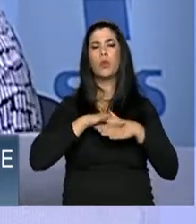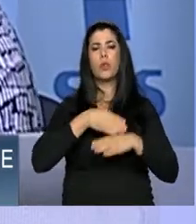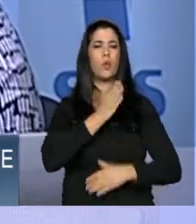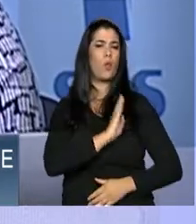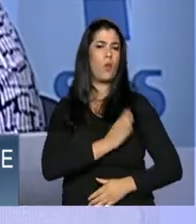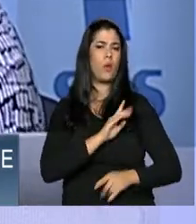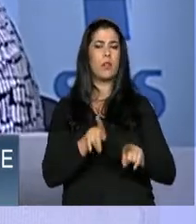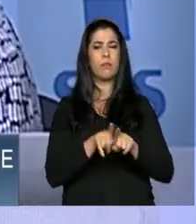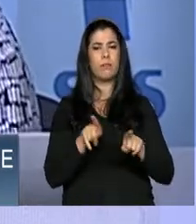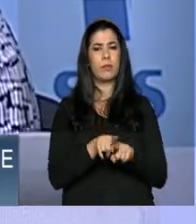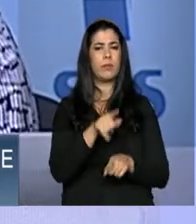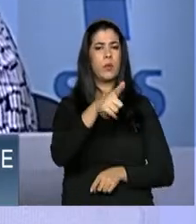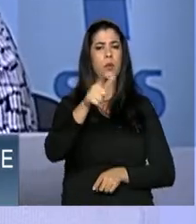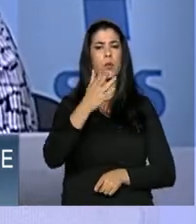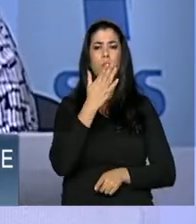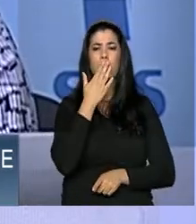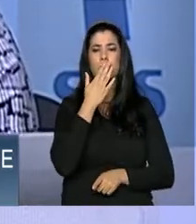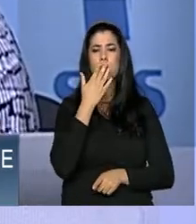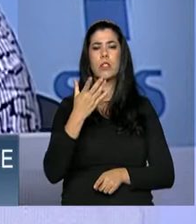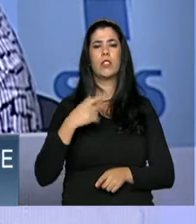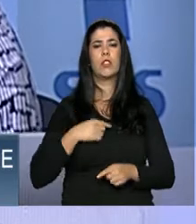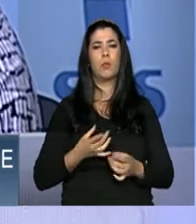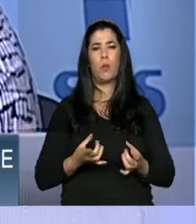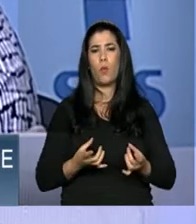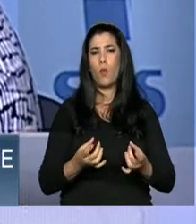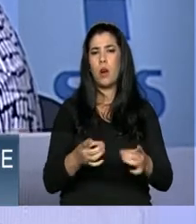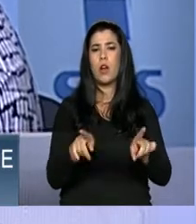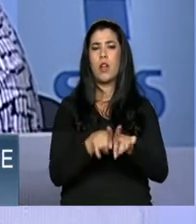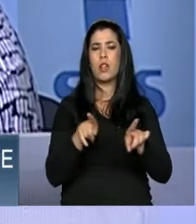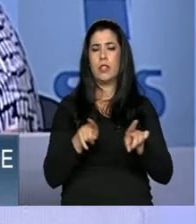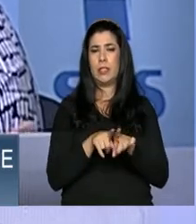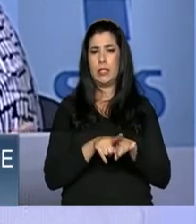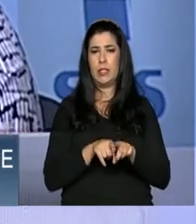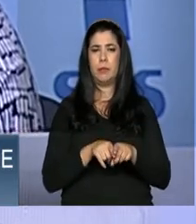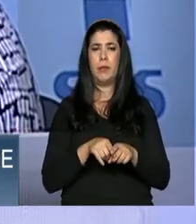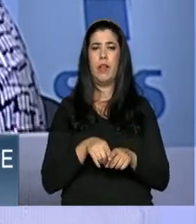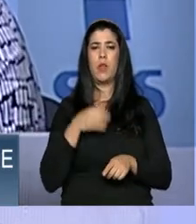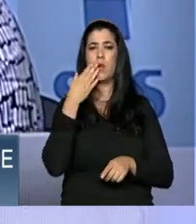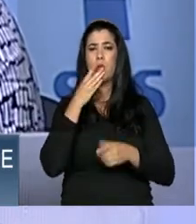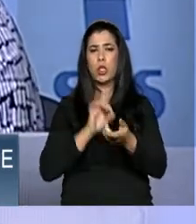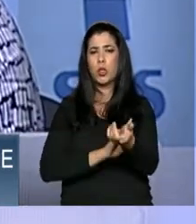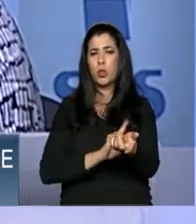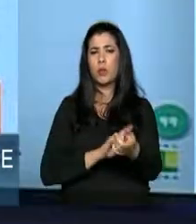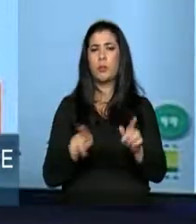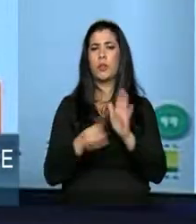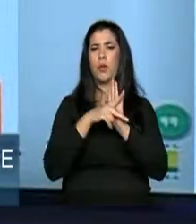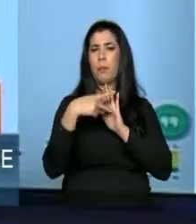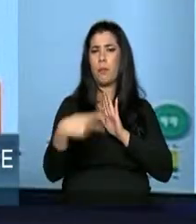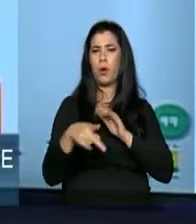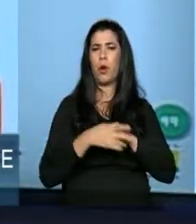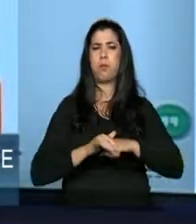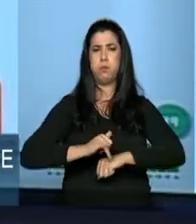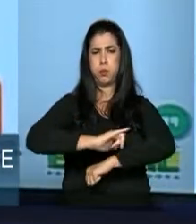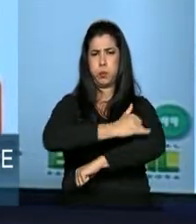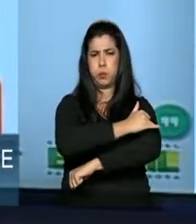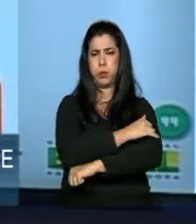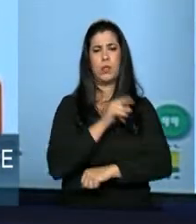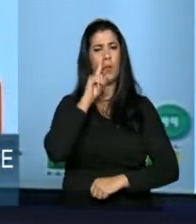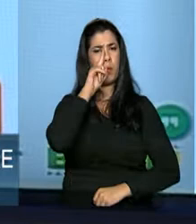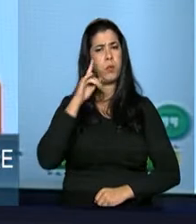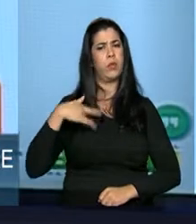cardiovasculares, vários tipos de câncer, diabetes, né, a própria obesidade enquanto fator de